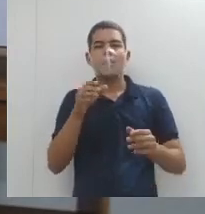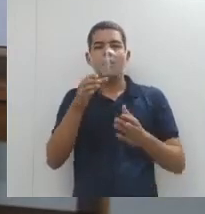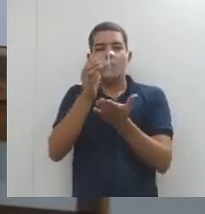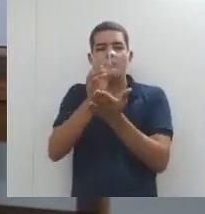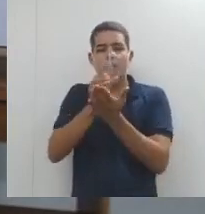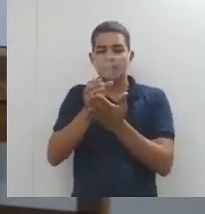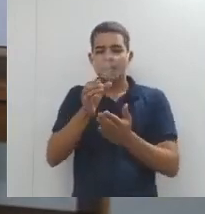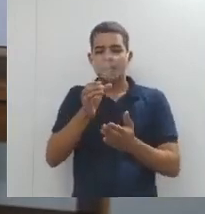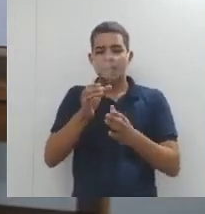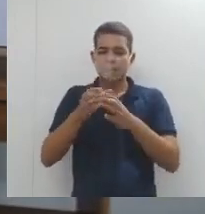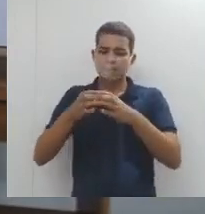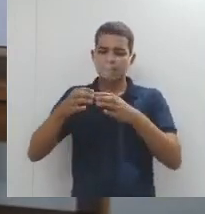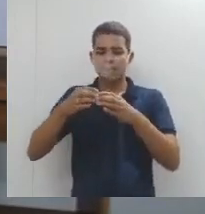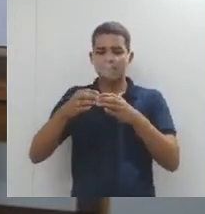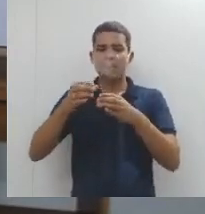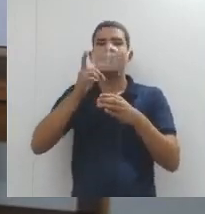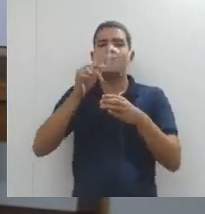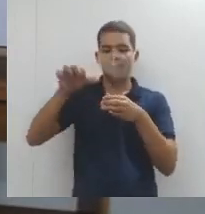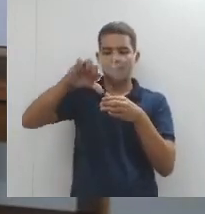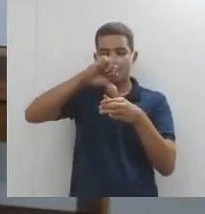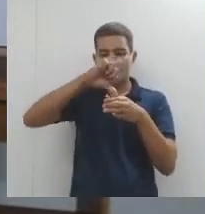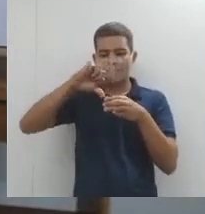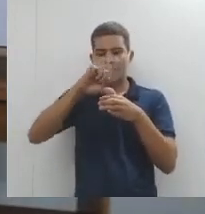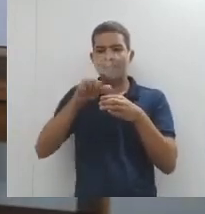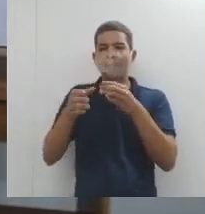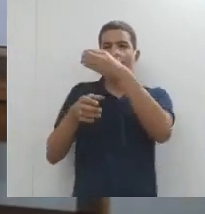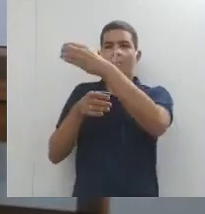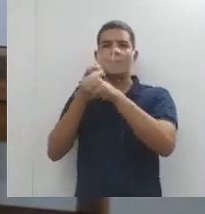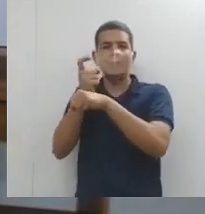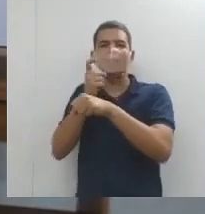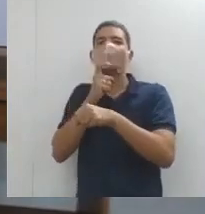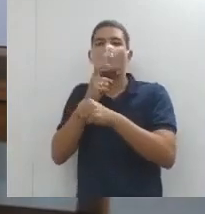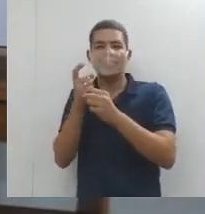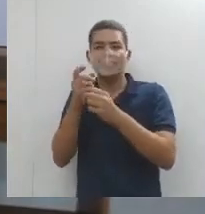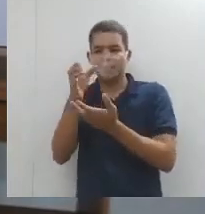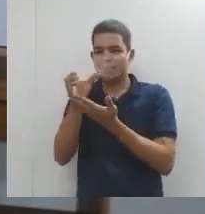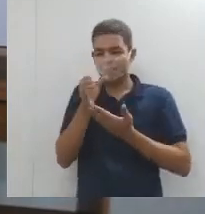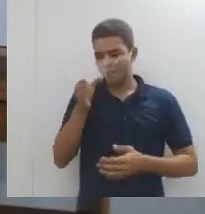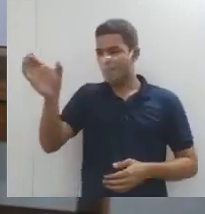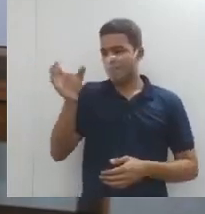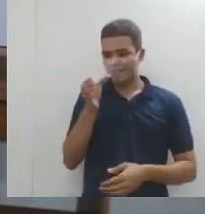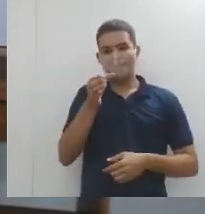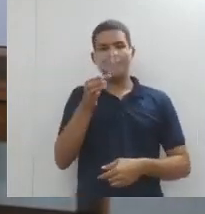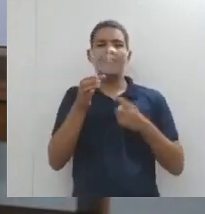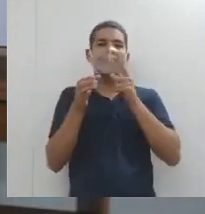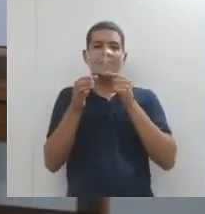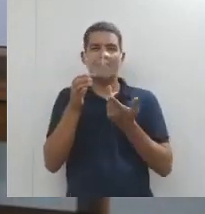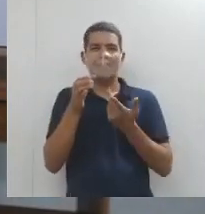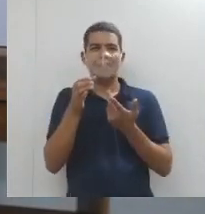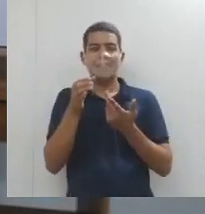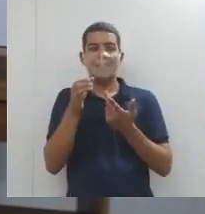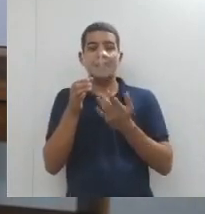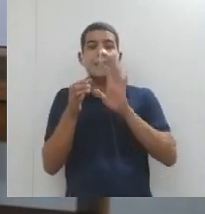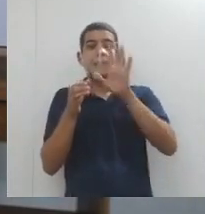água solidificar. Aí ele vai ser um copo de água. Mas copo com o líquido dentro